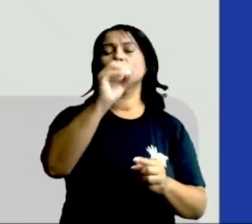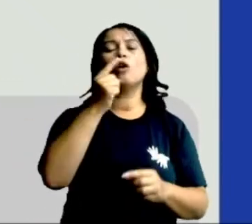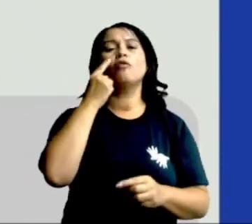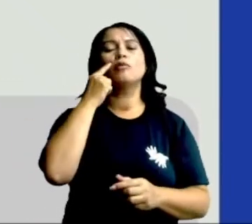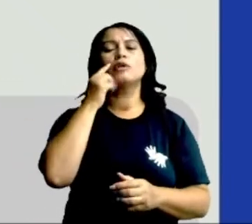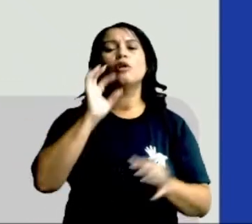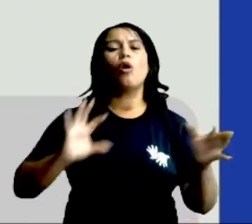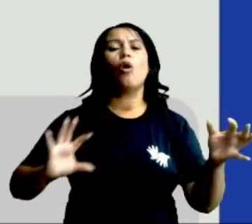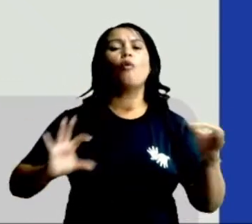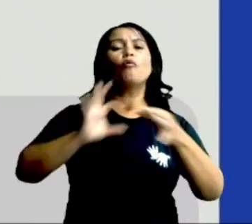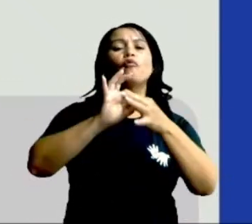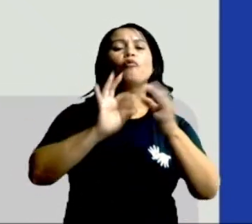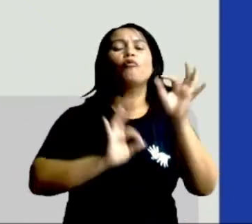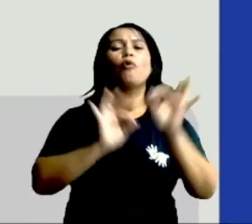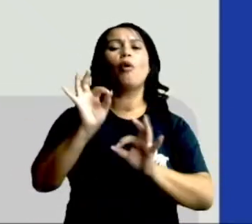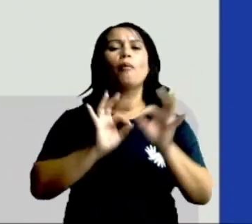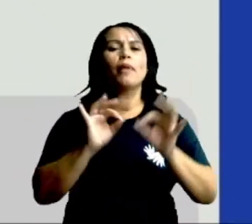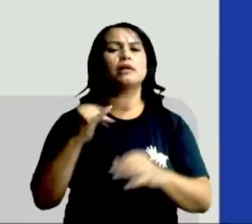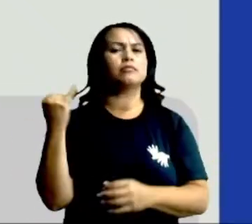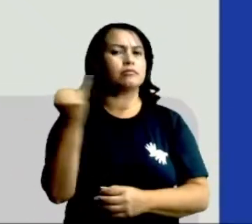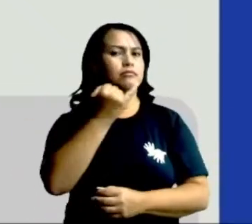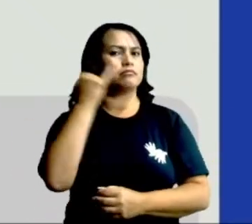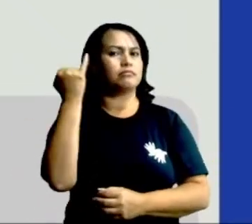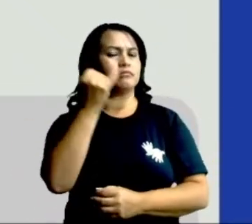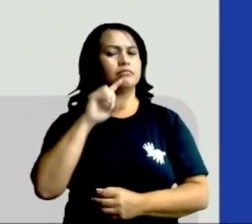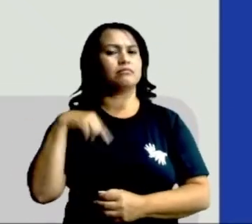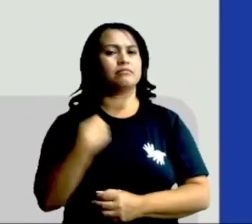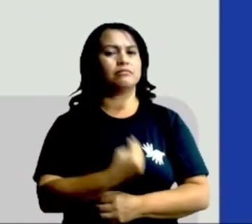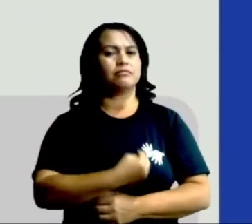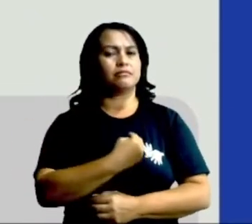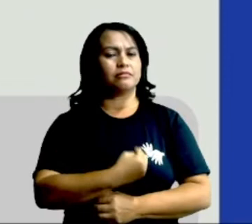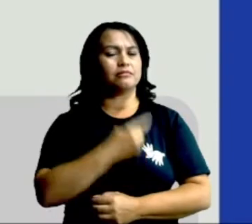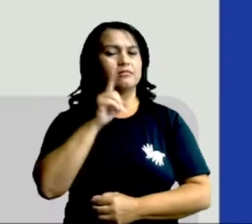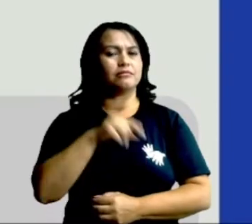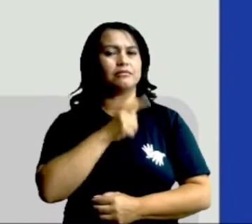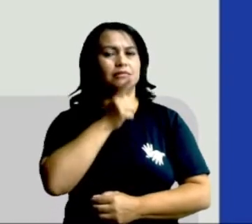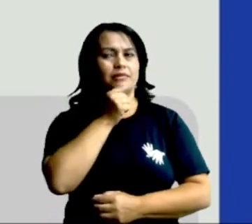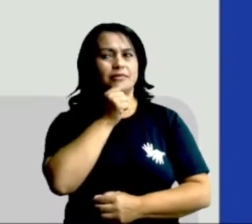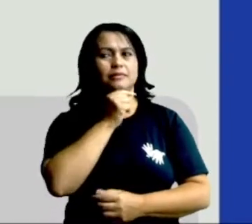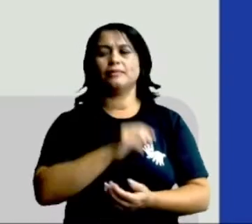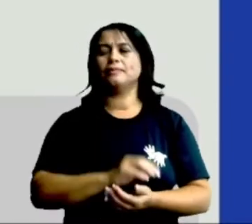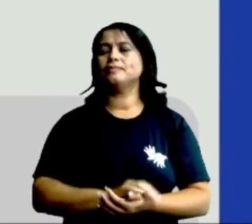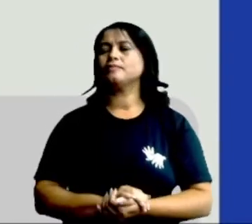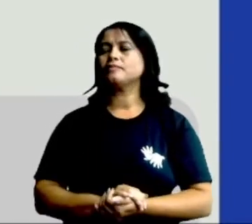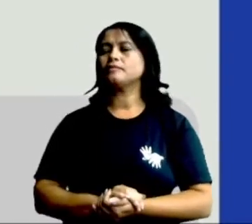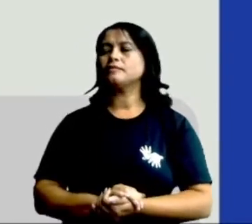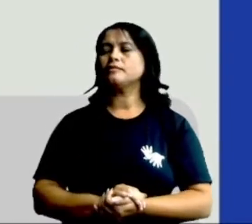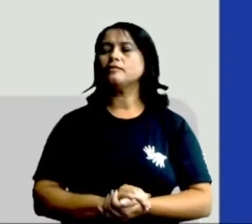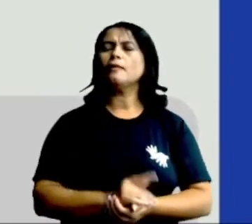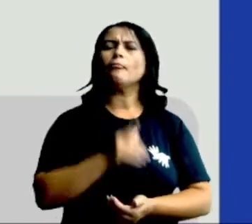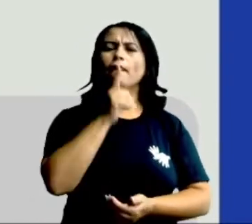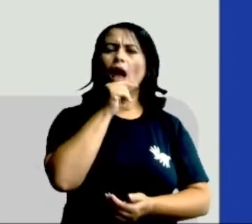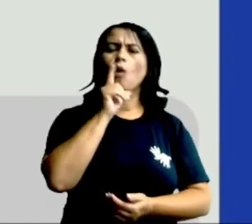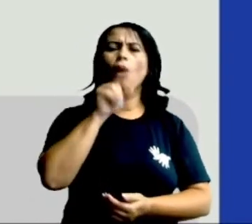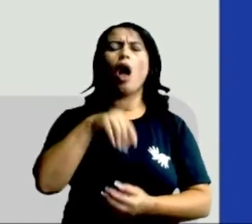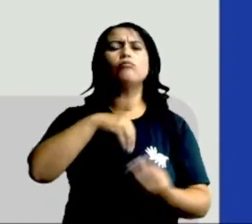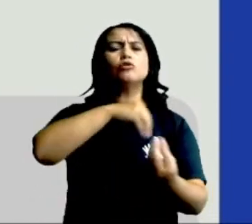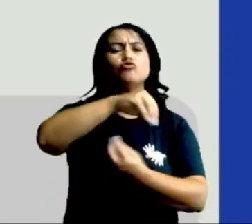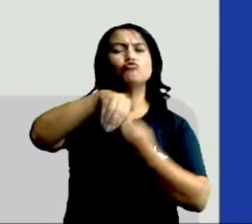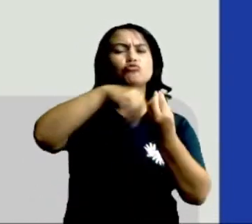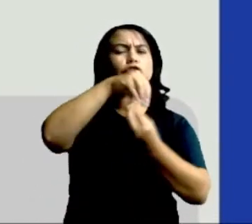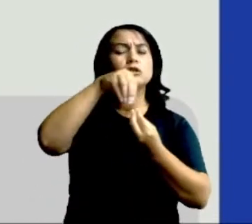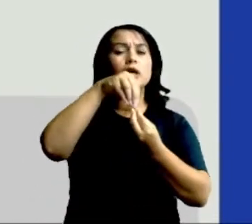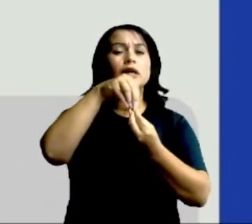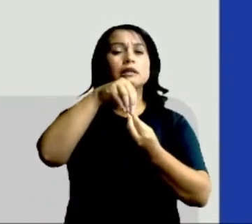oxigênio, formando essa molécula tão importante para a nossa vida, que é a molécula de água, tá certo? A água é a substância